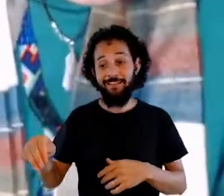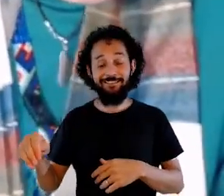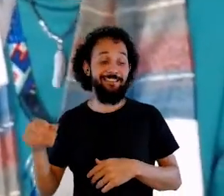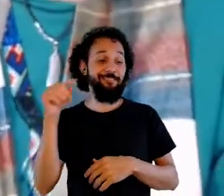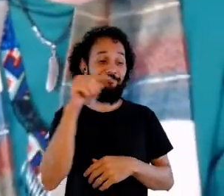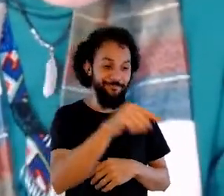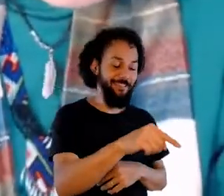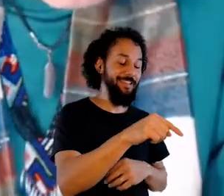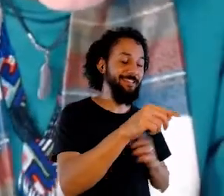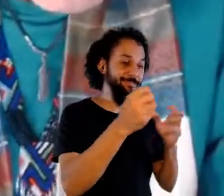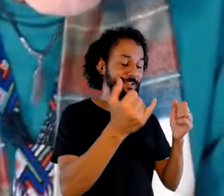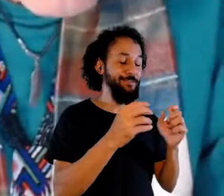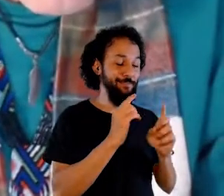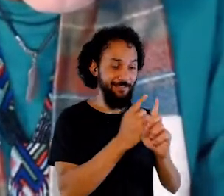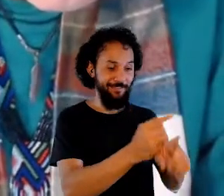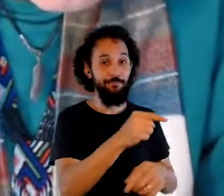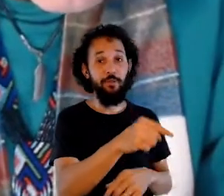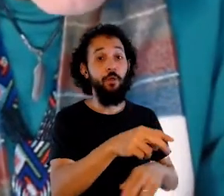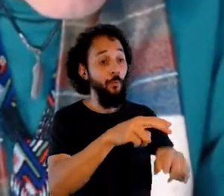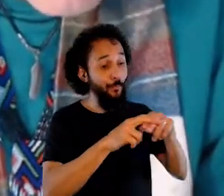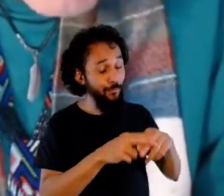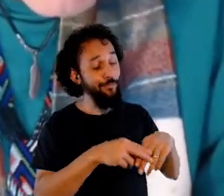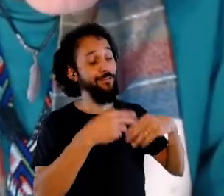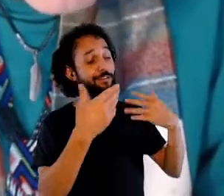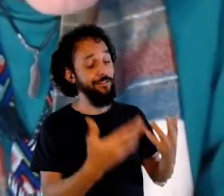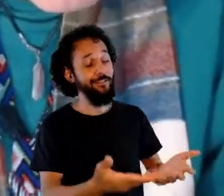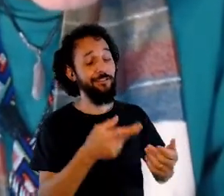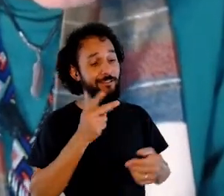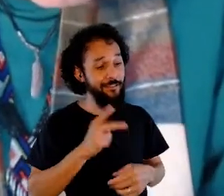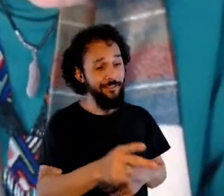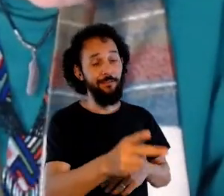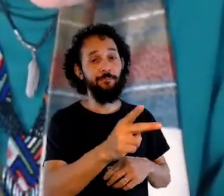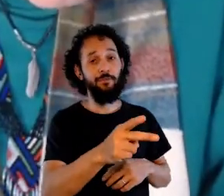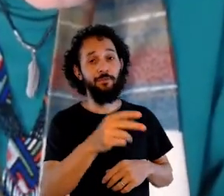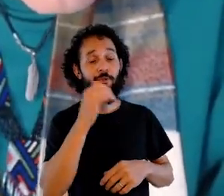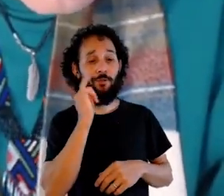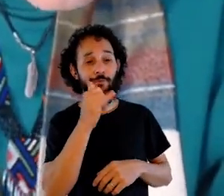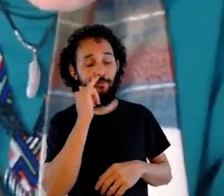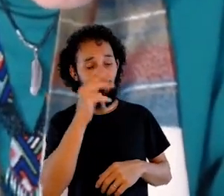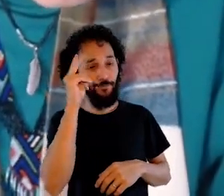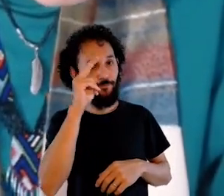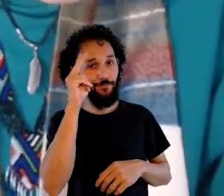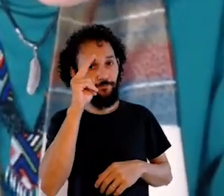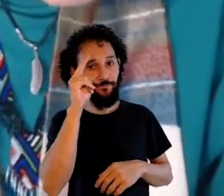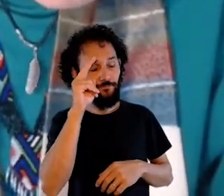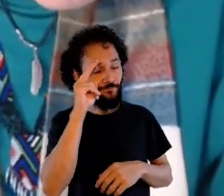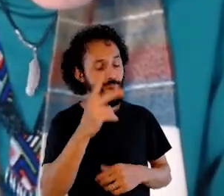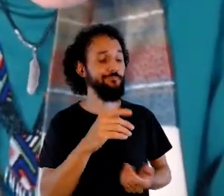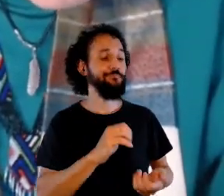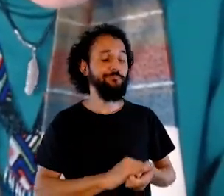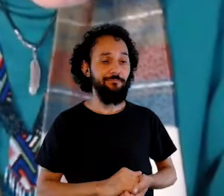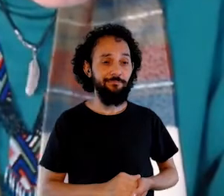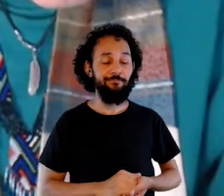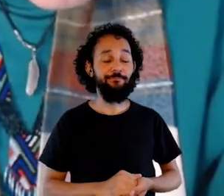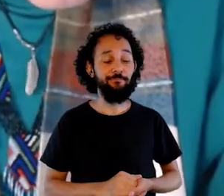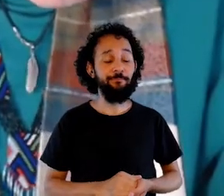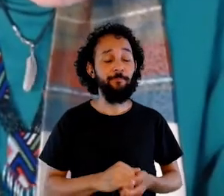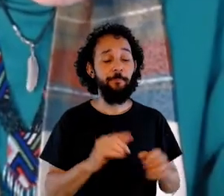É por isso, meu jovem, que sempre quando eu vou fazer minhas pregações, eu conto uma pequena história para as